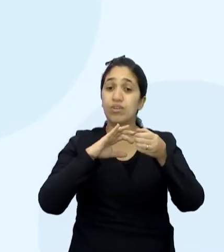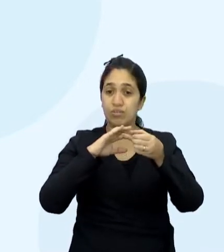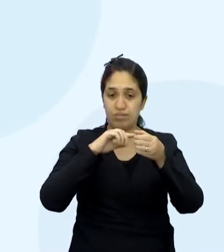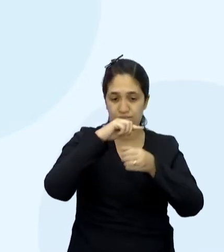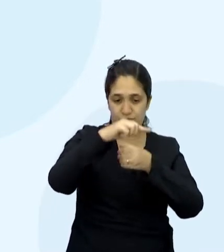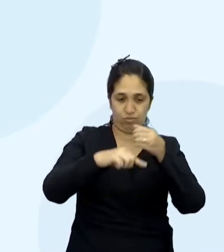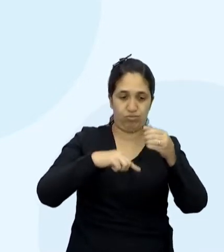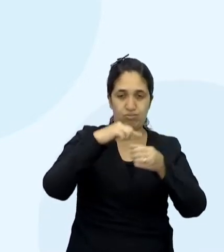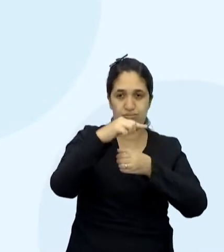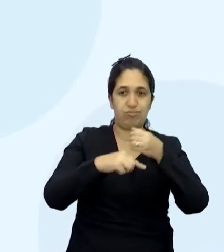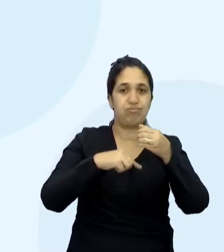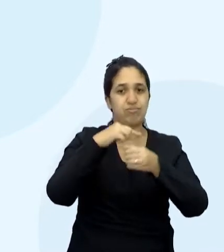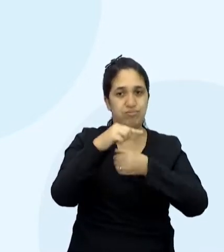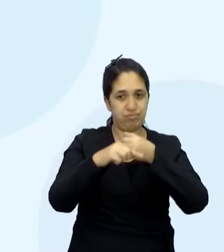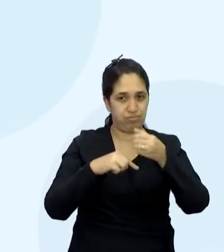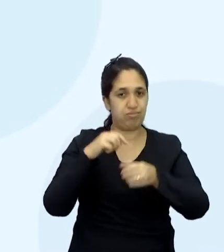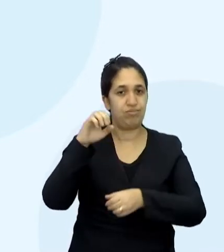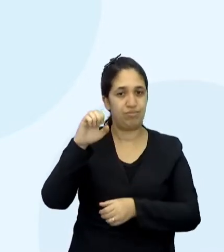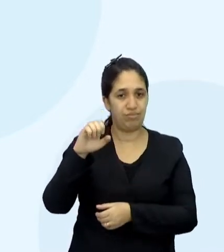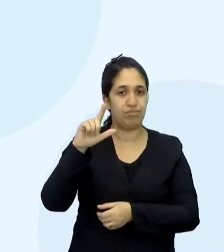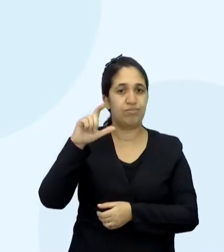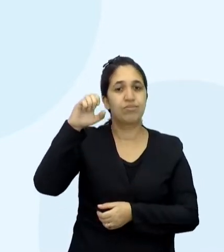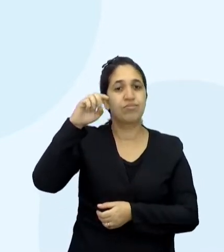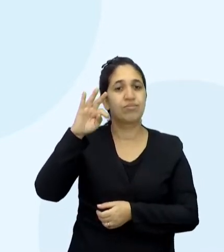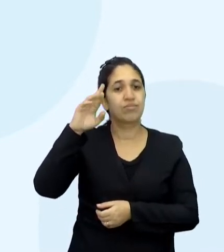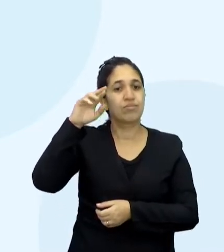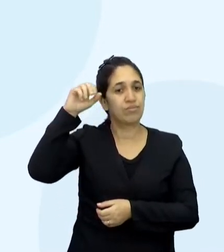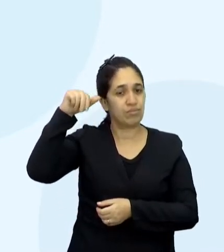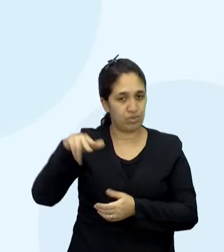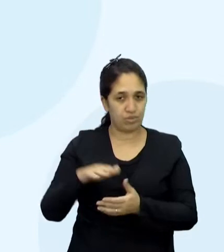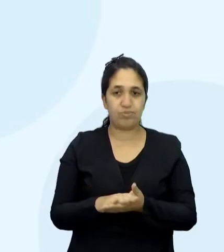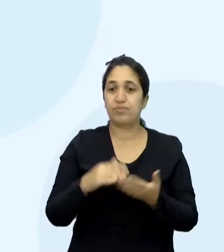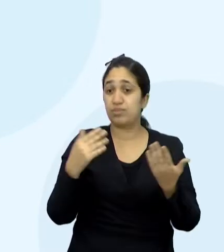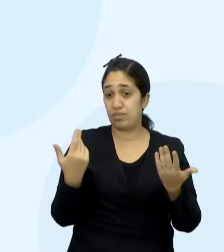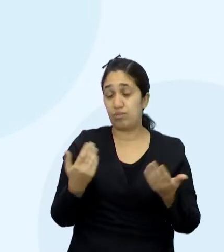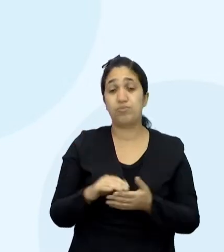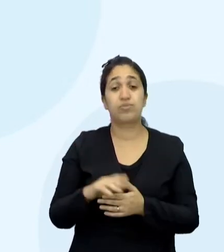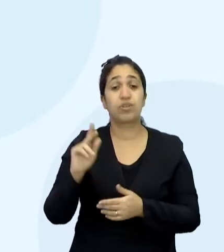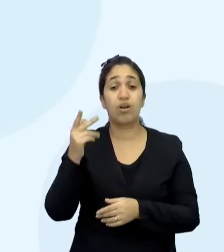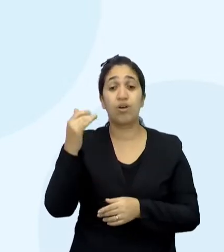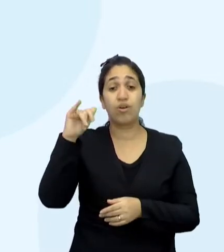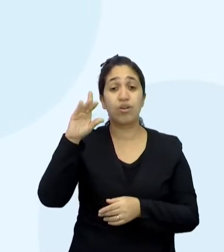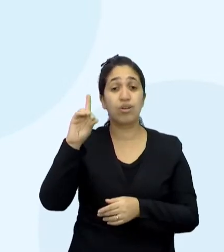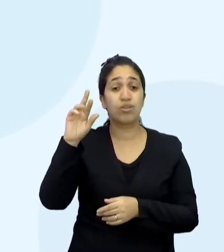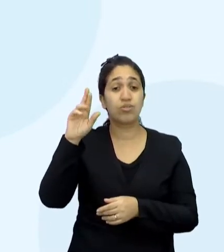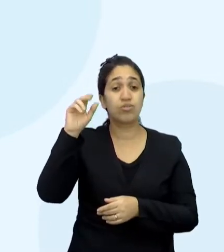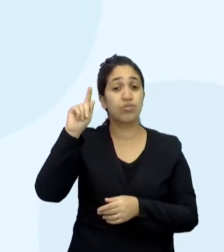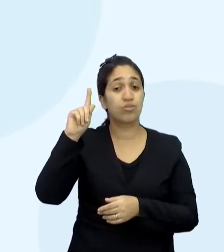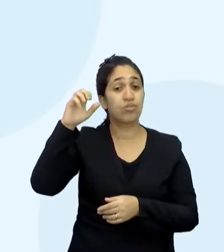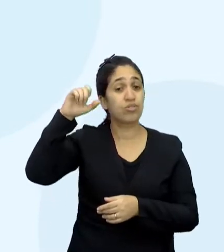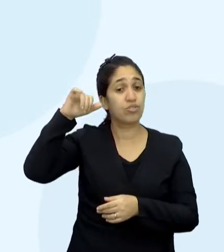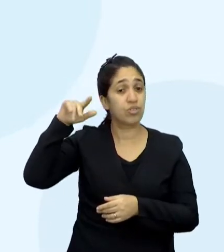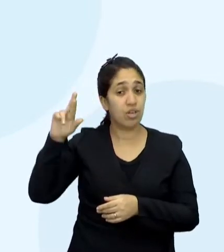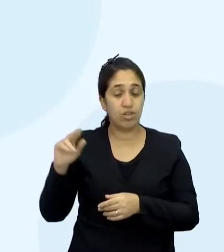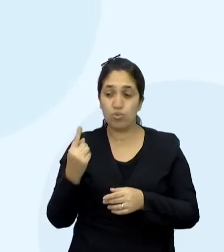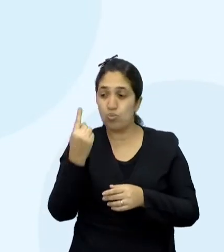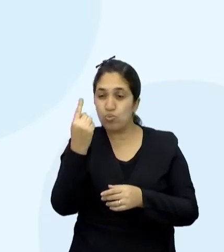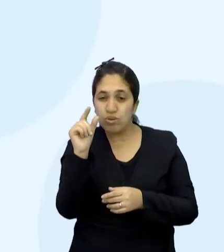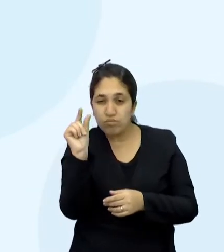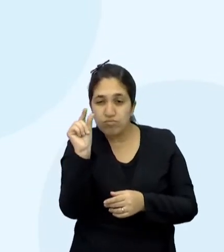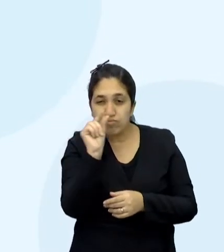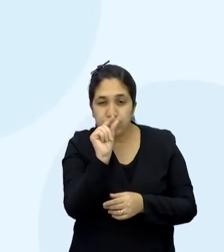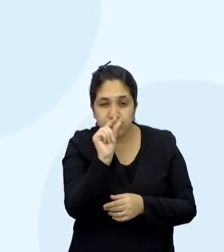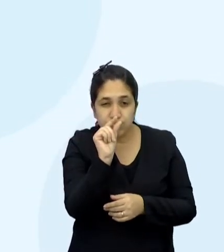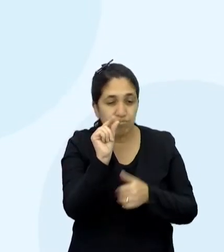girando aí o elétron. Tá certo? O hidrogênio, por exemplo, é um elemento químico que só tem um próton e um elétron. Ele é o menor, ele